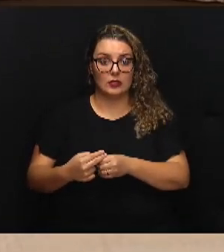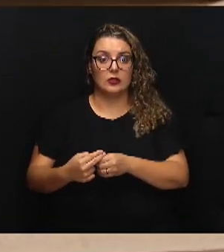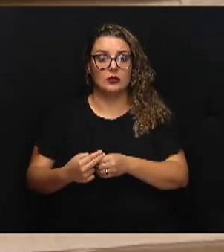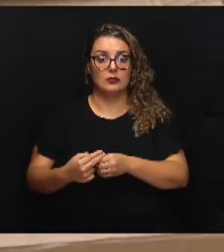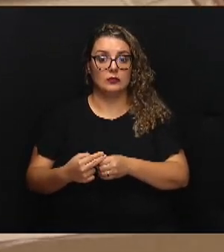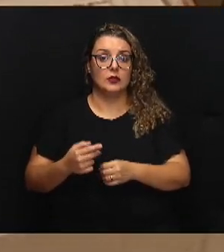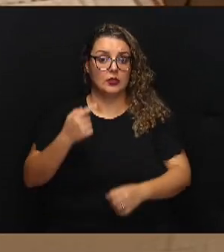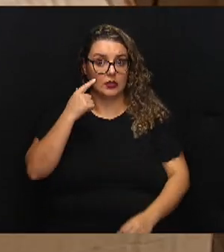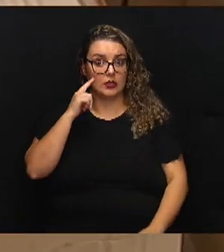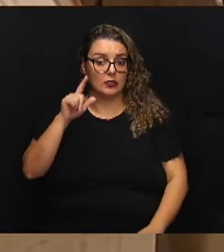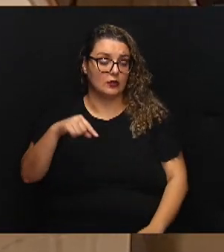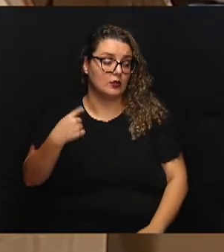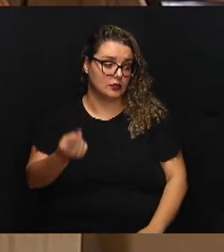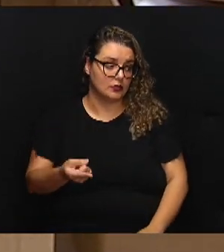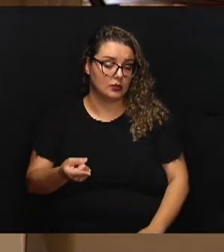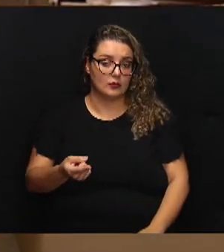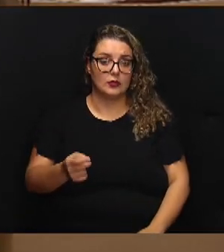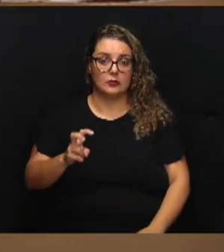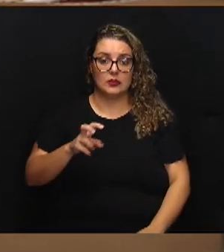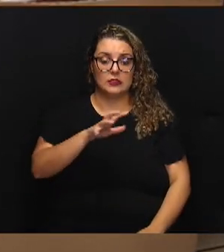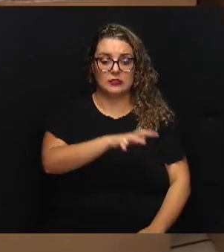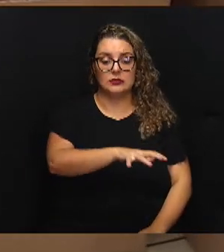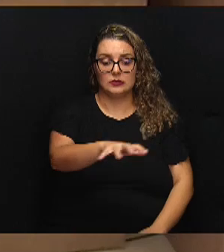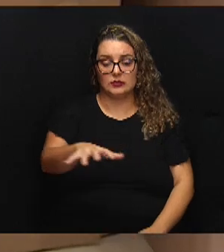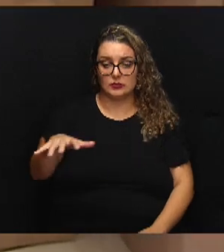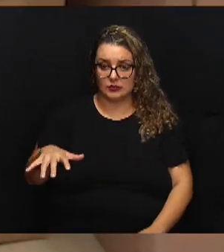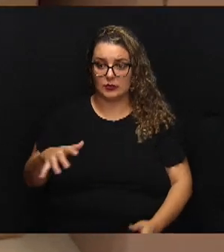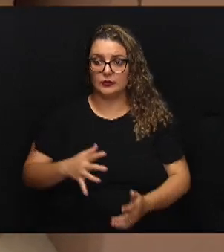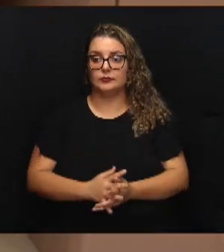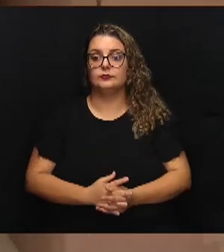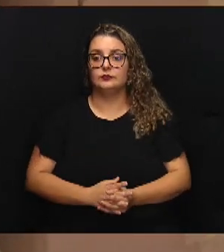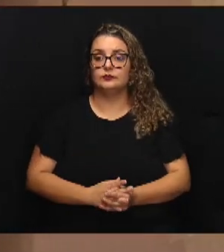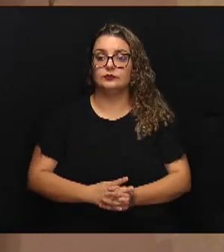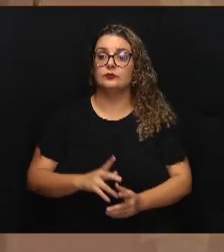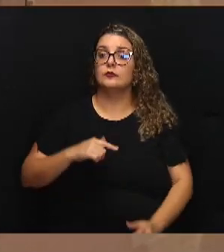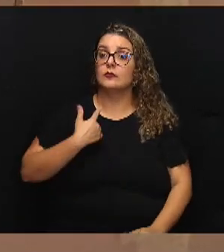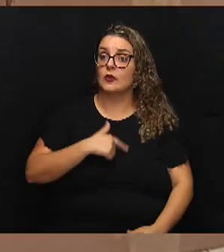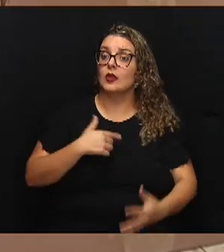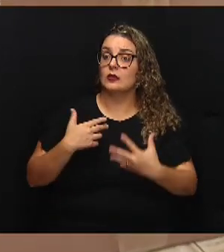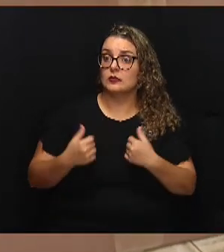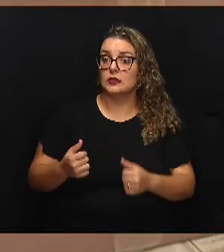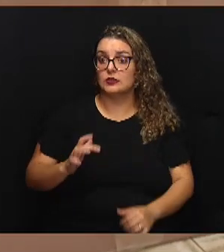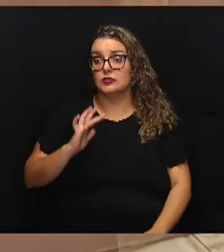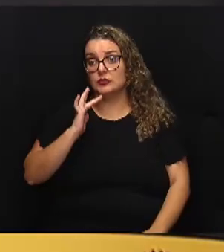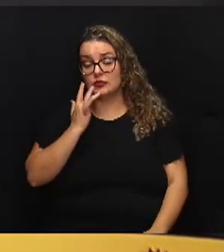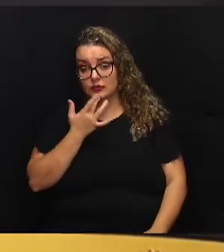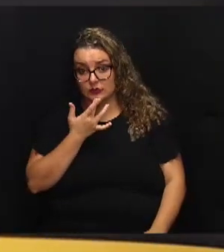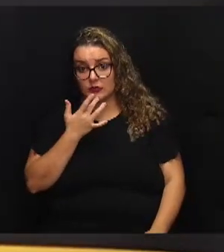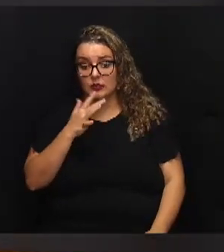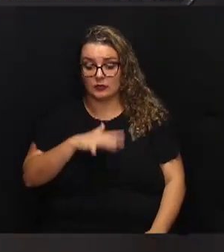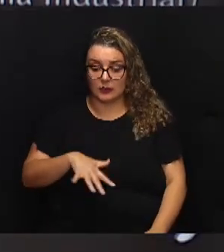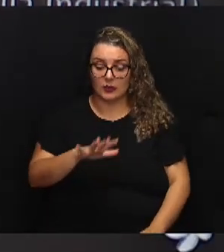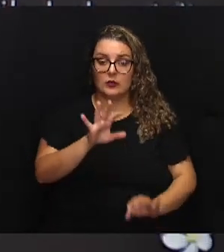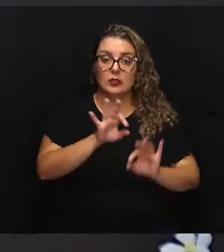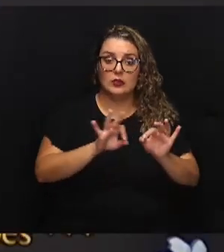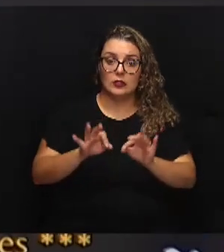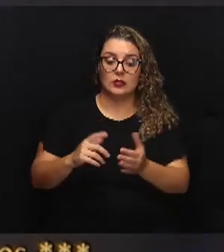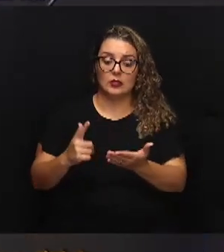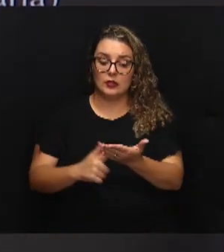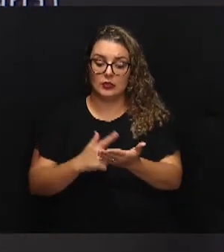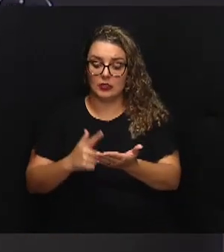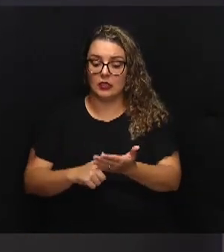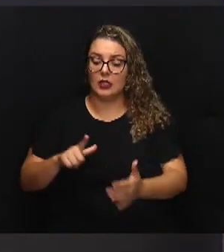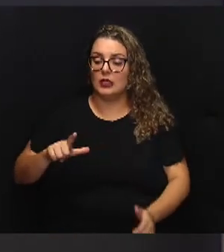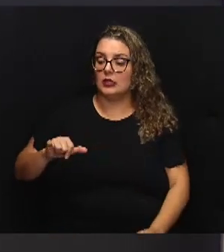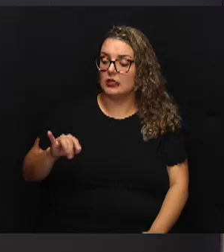evidentemente destinados para esses 5 locais? Nós recebemos, de preferência para este projeto, que sejam livros de